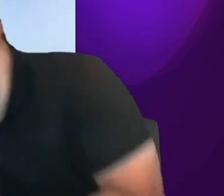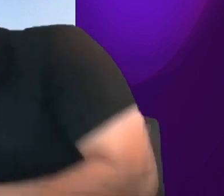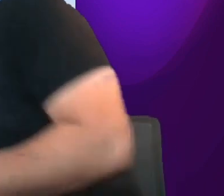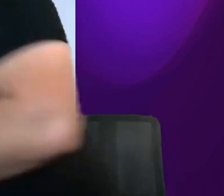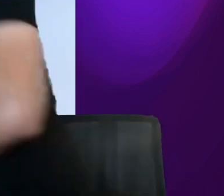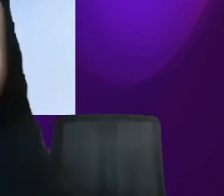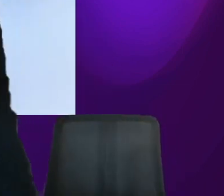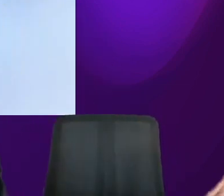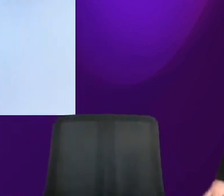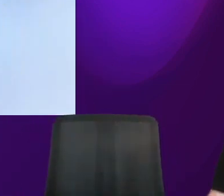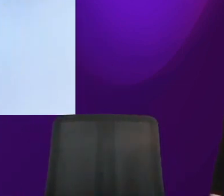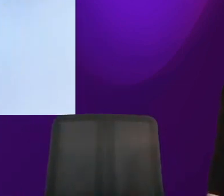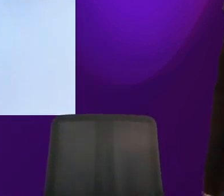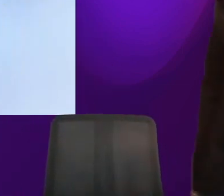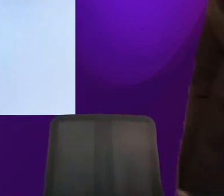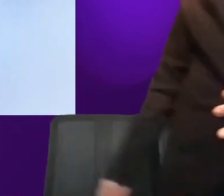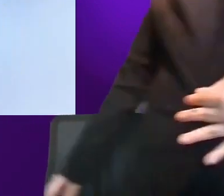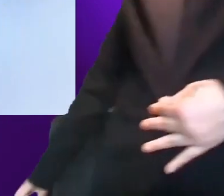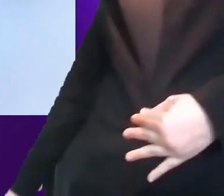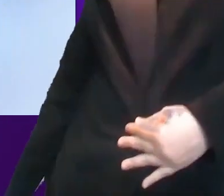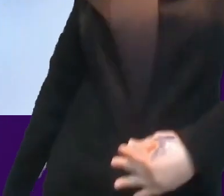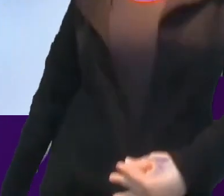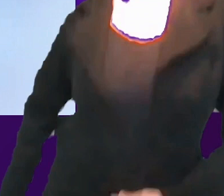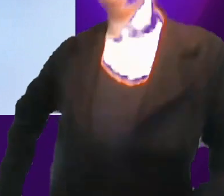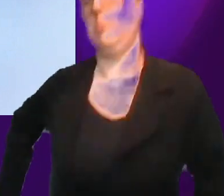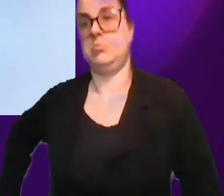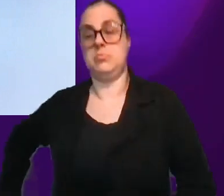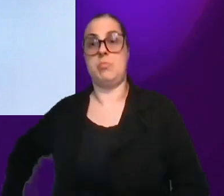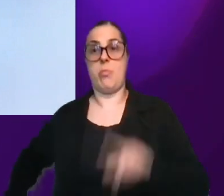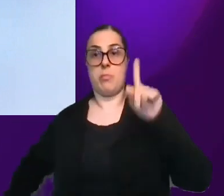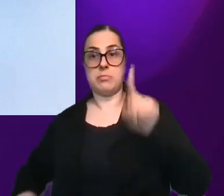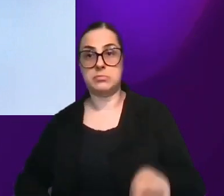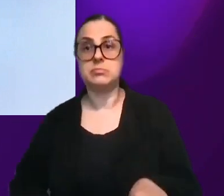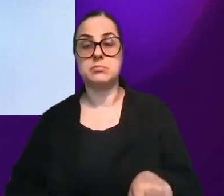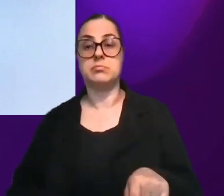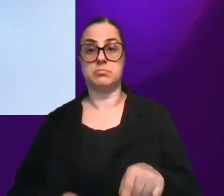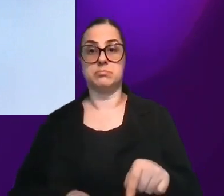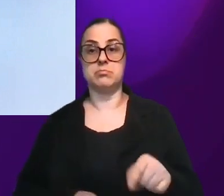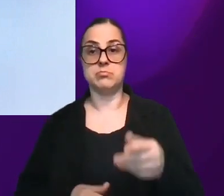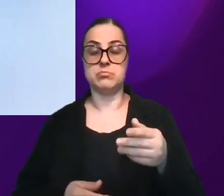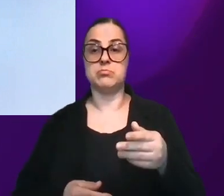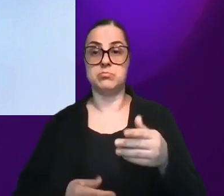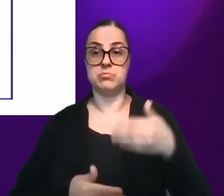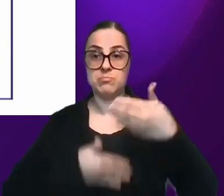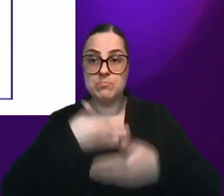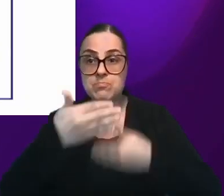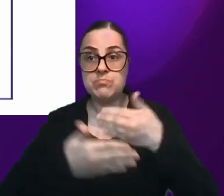forma de anticoagulação, especialmente em métodos contínuos.